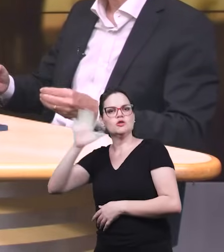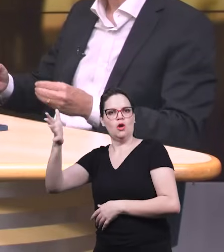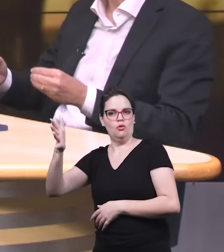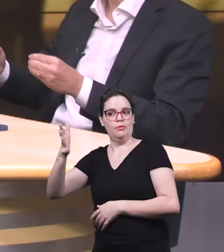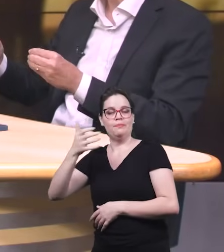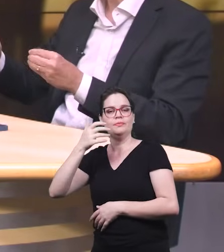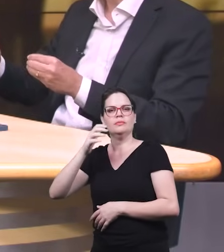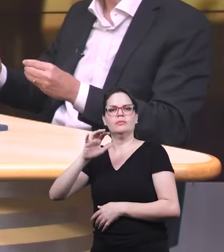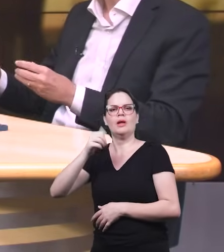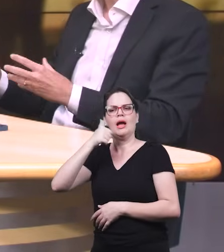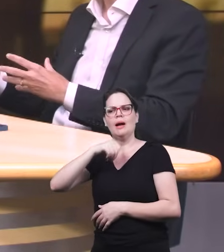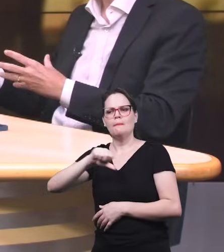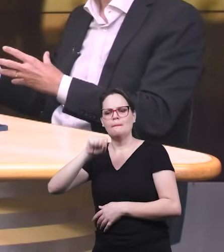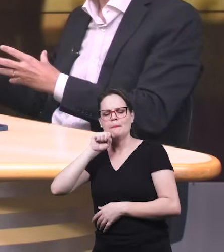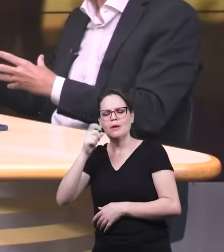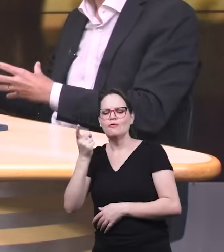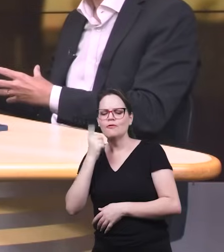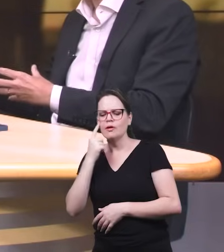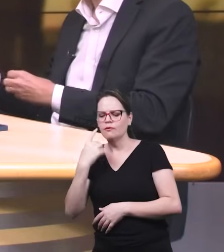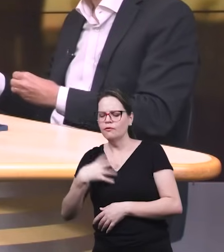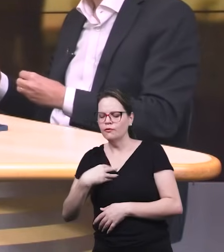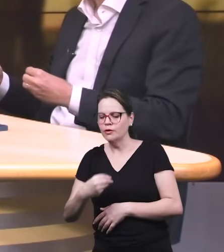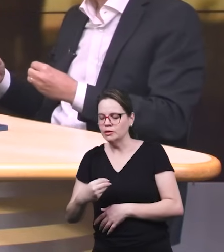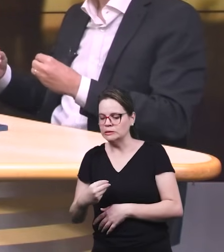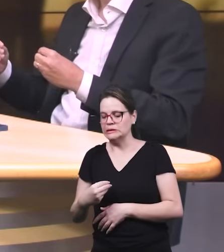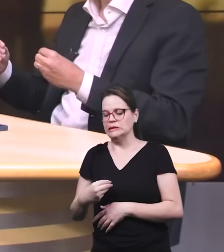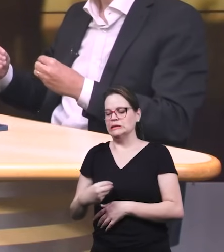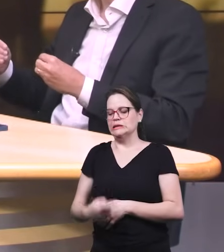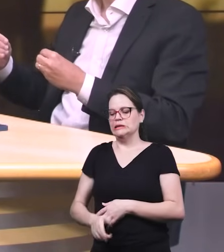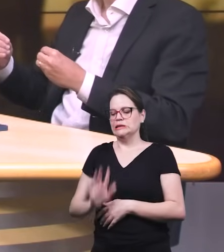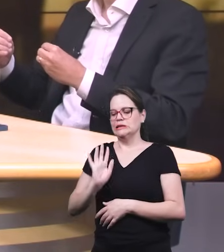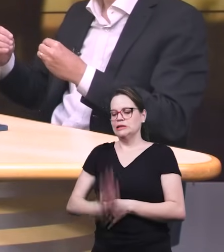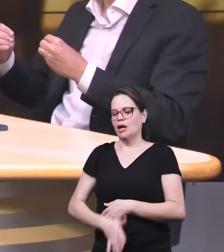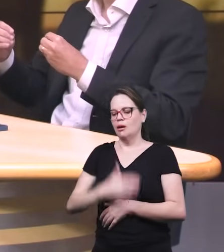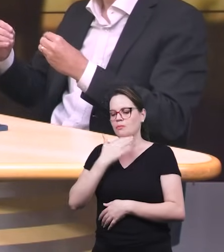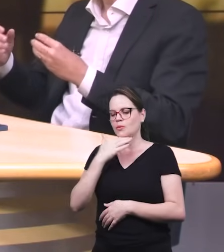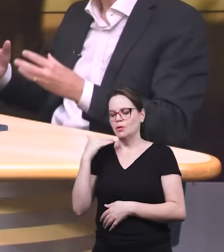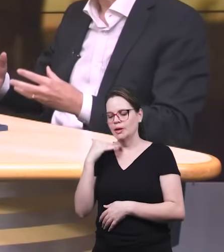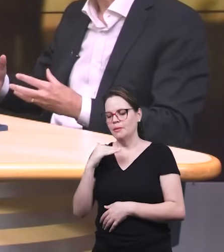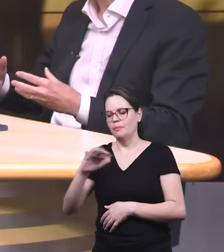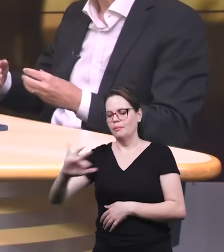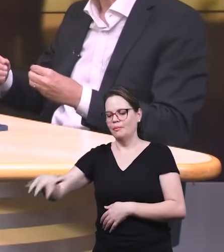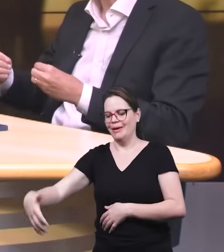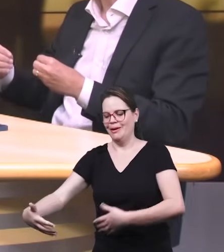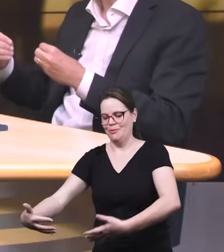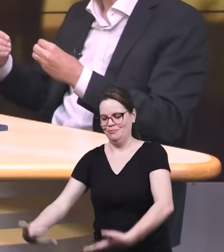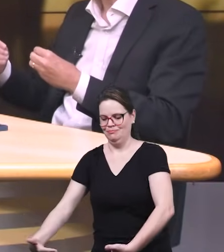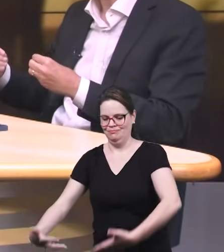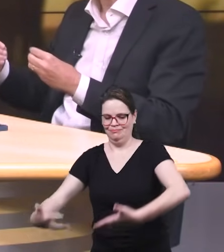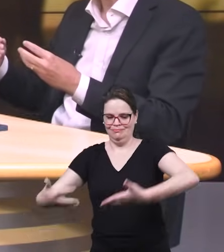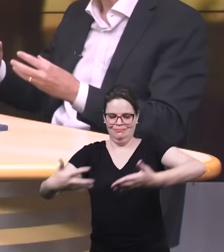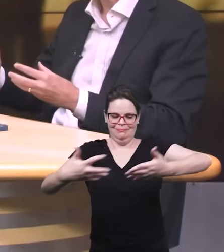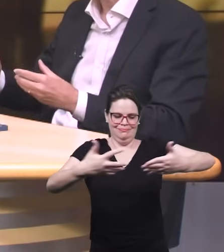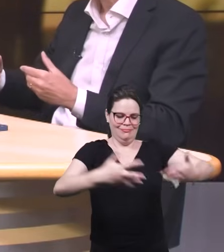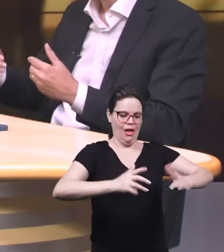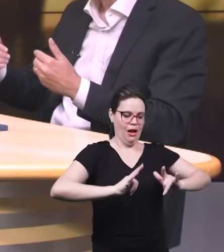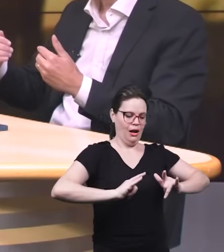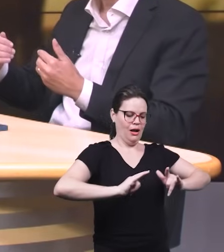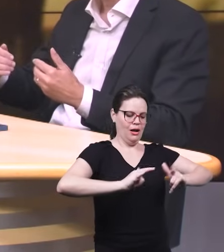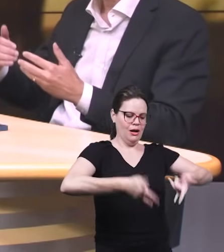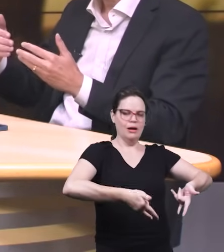Então, é descansar na profecia. Existe profecias, existe promessas sobre nossos